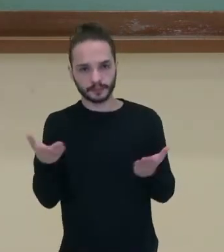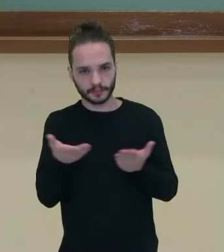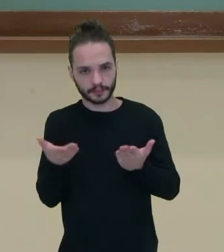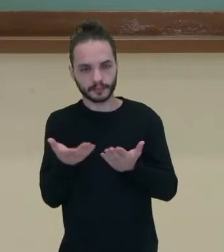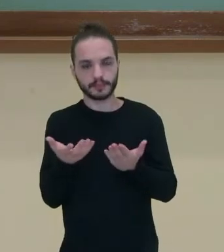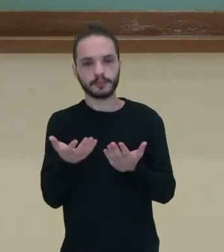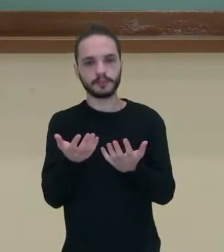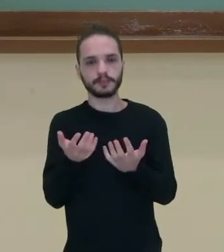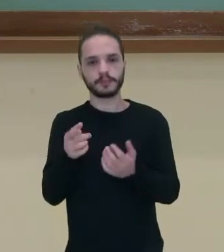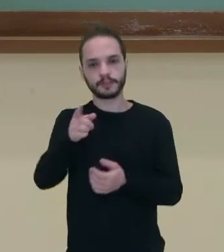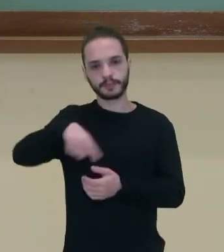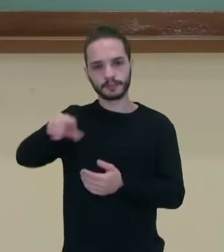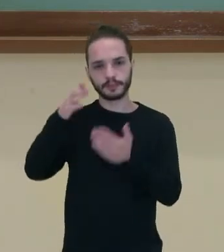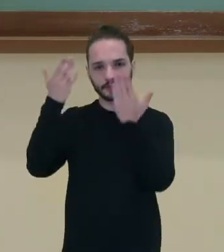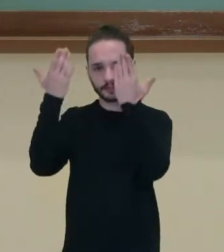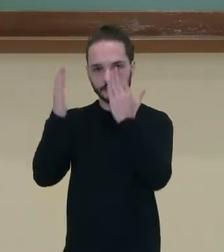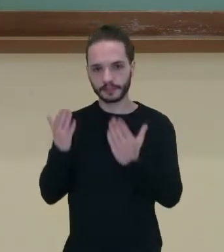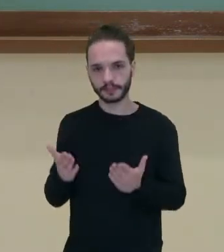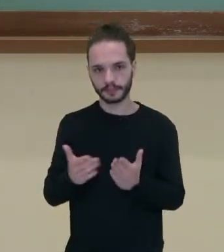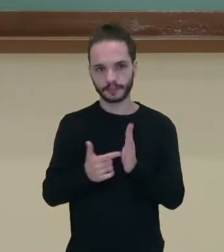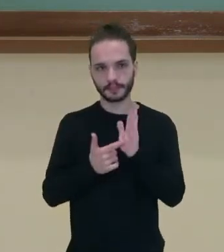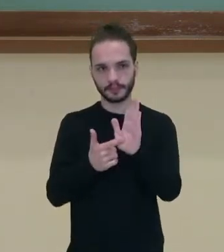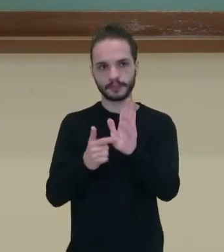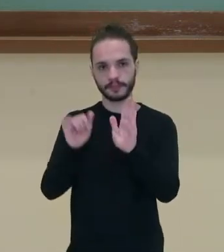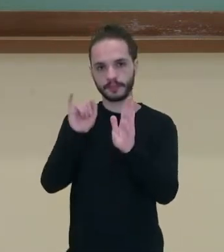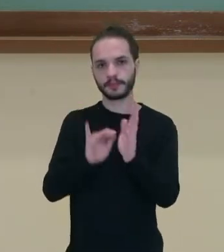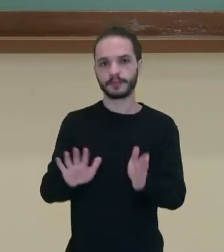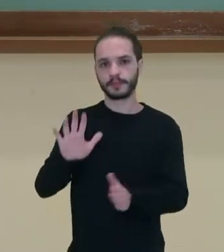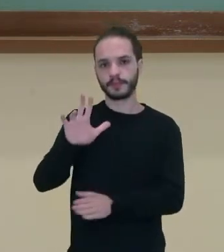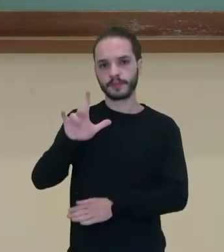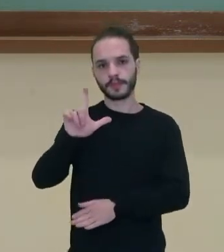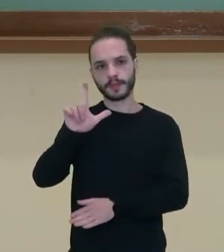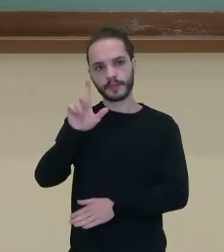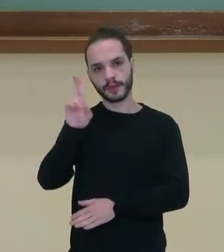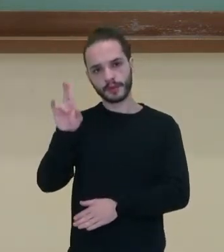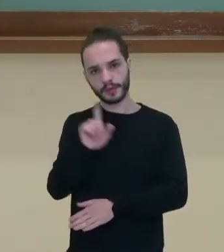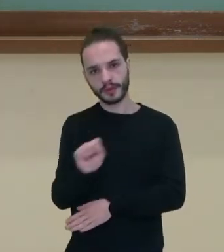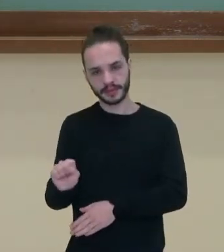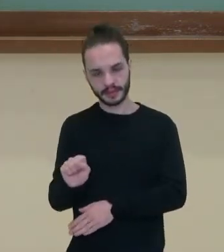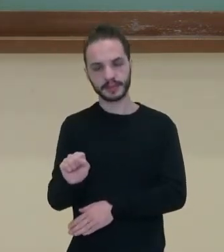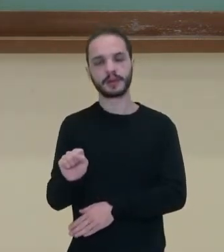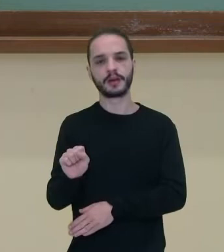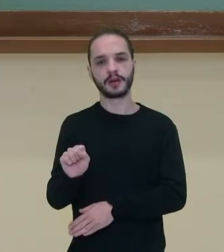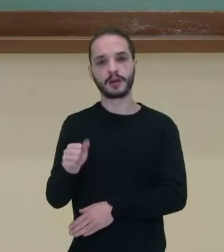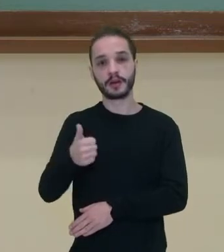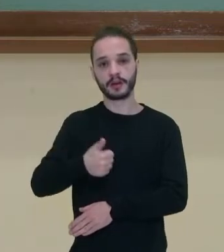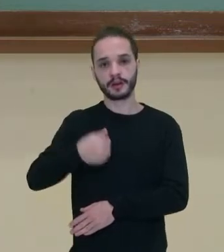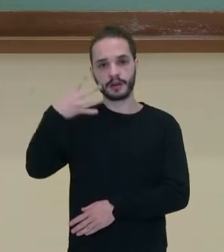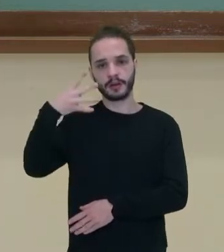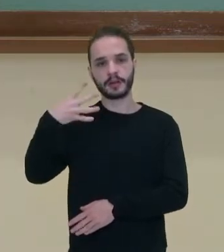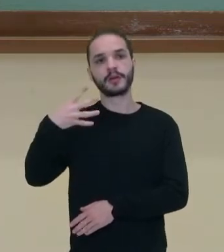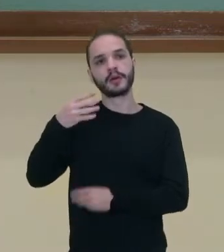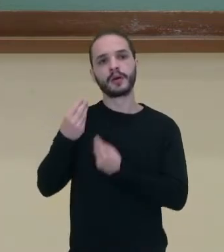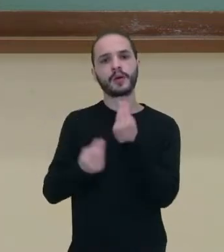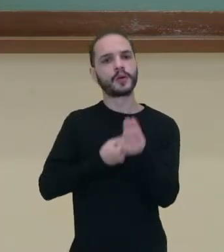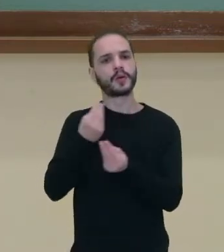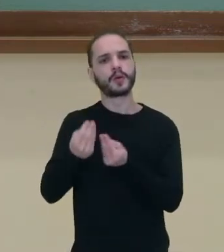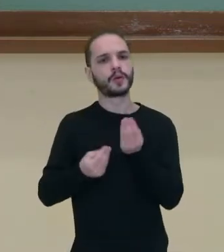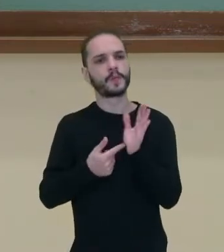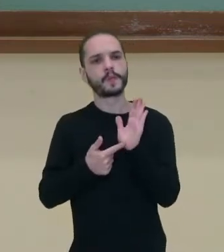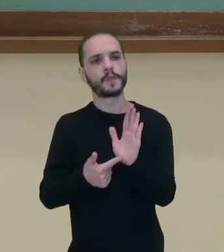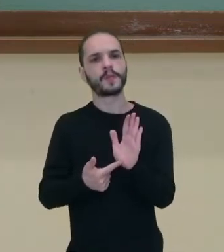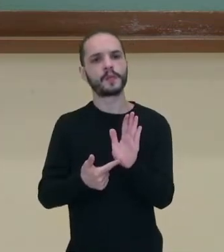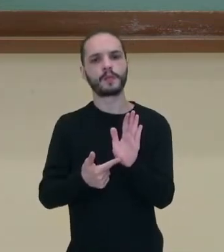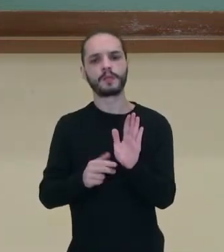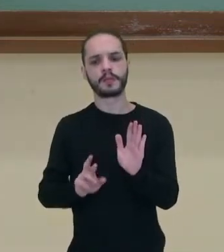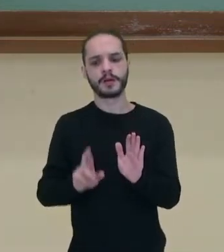aqui essa representação do rei Luís XIV, que também é conhecido como o Rei Sol. Como que ele está sendo representado